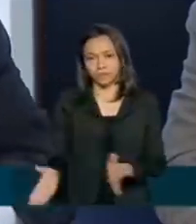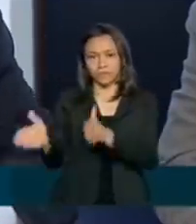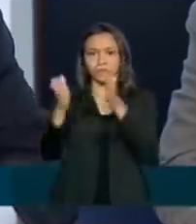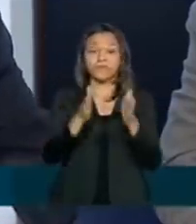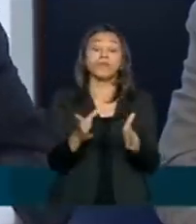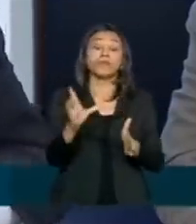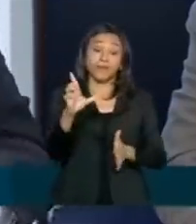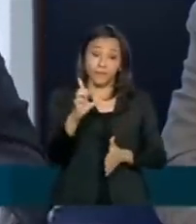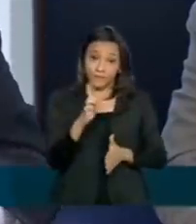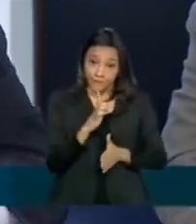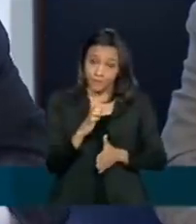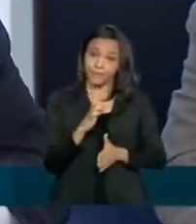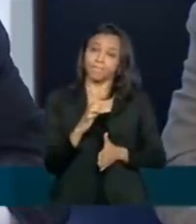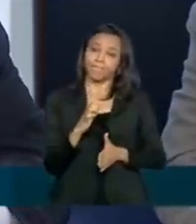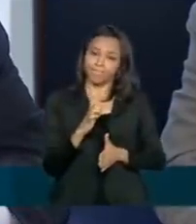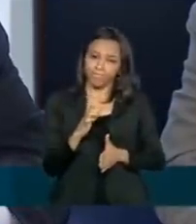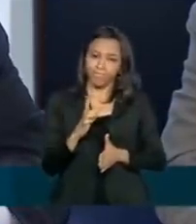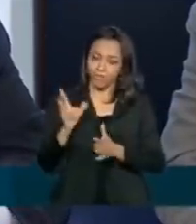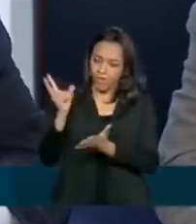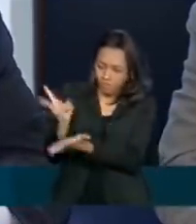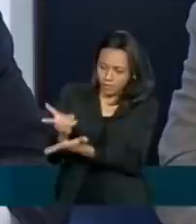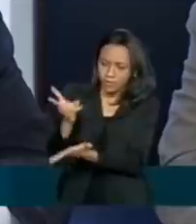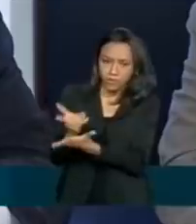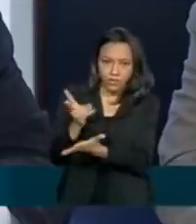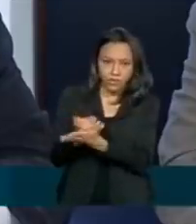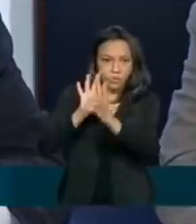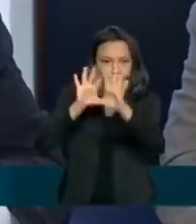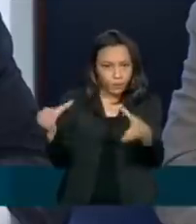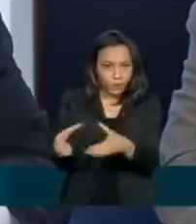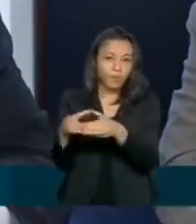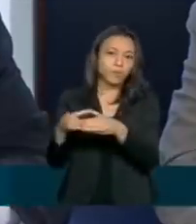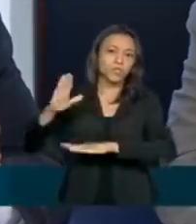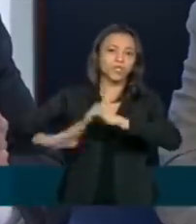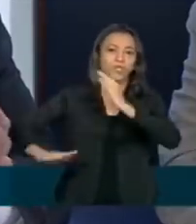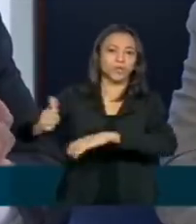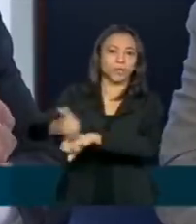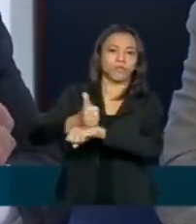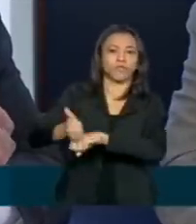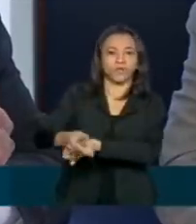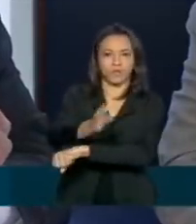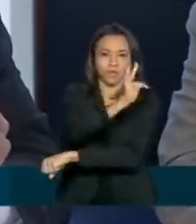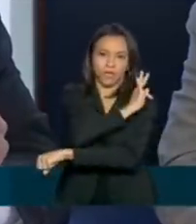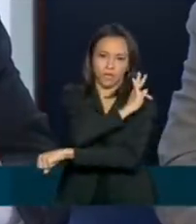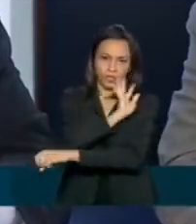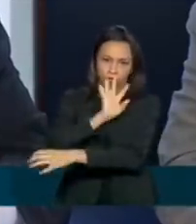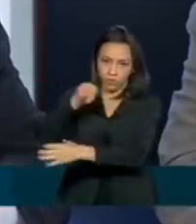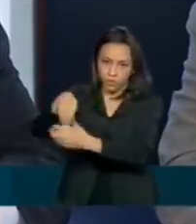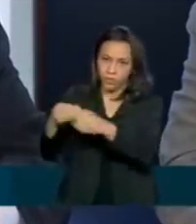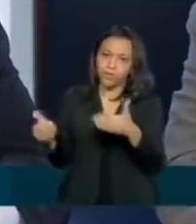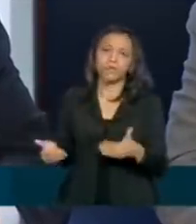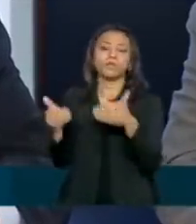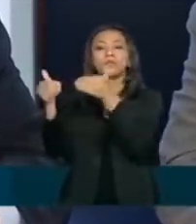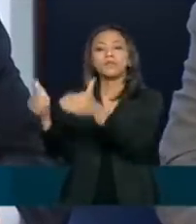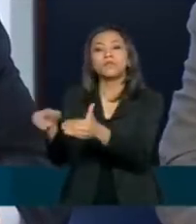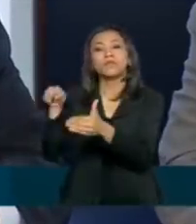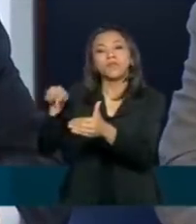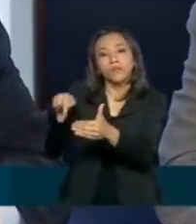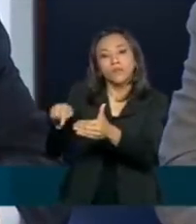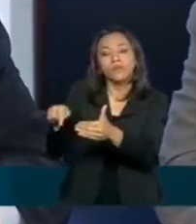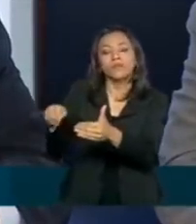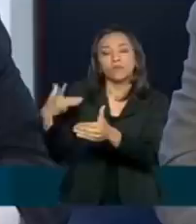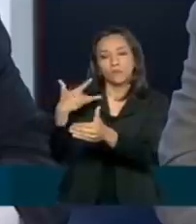mantido todo o corpo técnico nos seus devidos lugares, então o bojo das secretarias